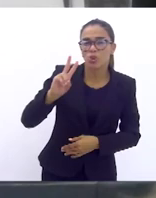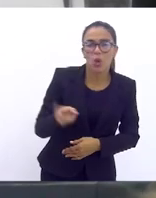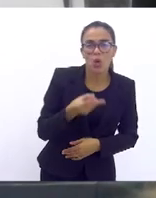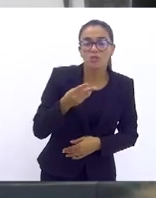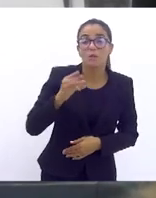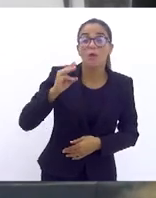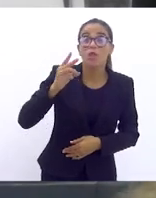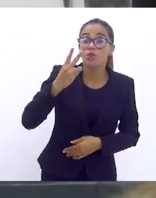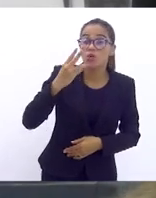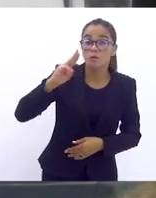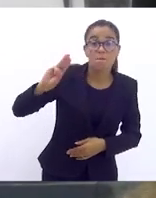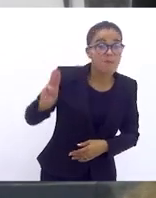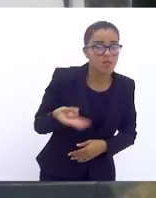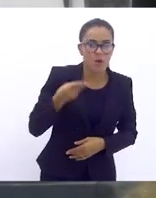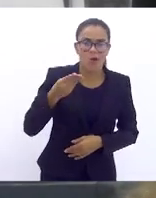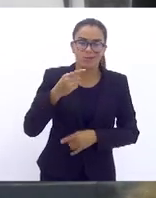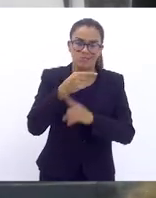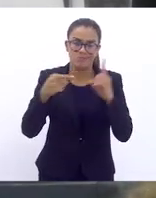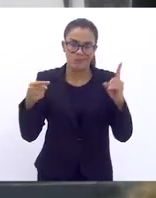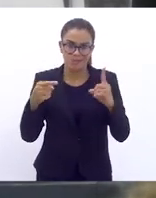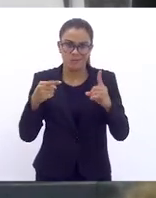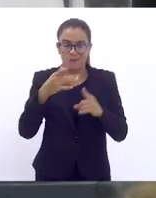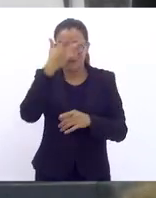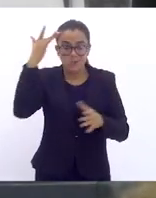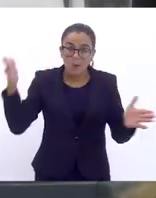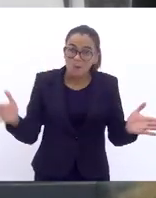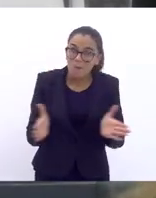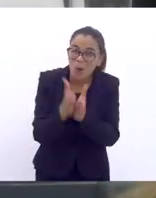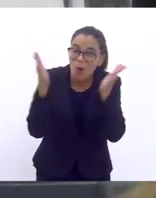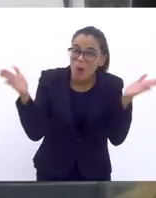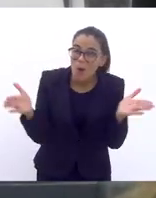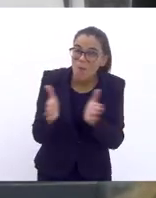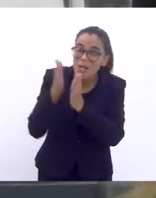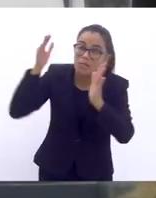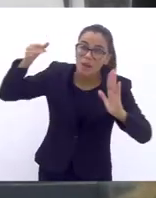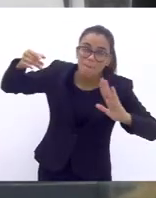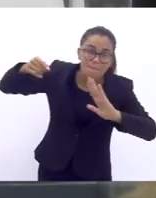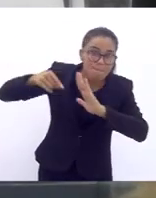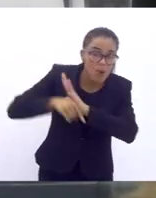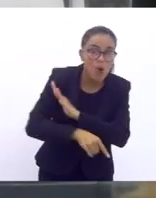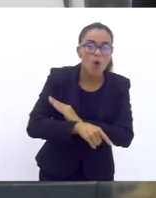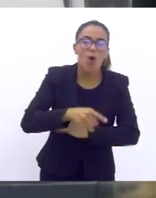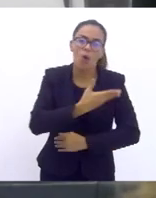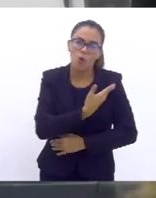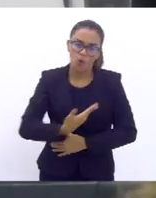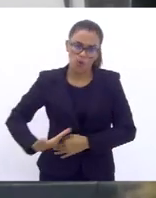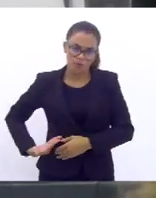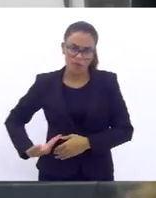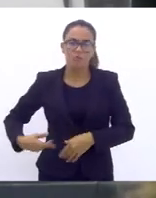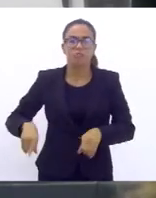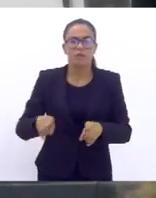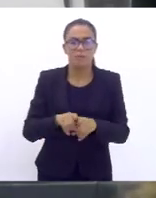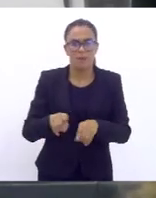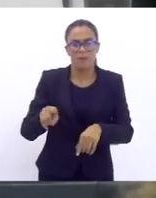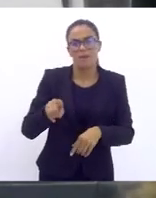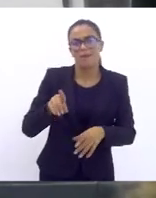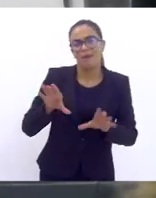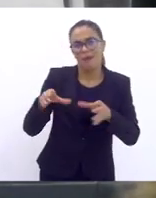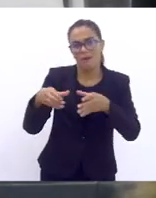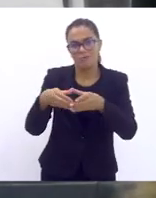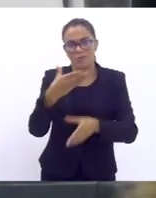no estado do Rio de Janeiro de pessoa na extrema pobreza e é isso que o governador e o governo Cláudio Castro vem